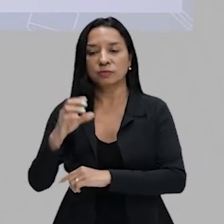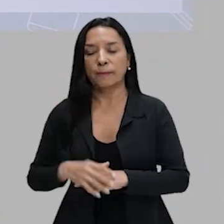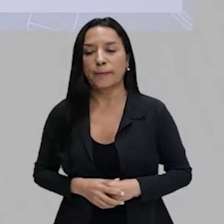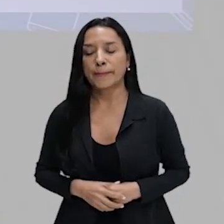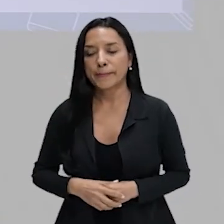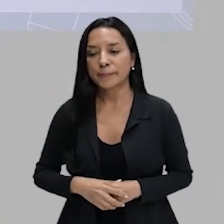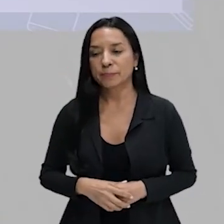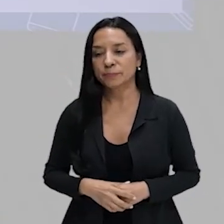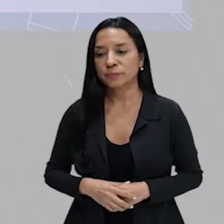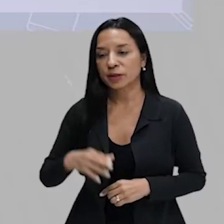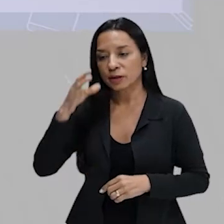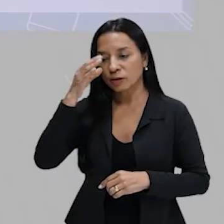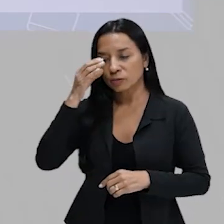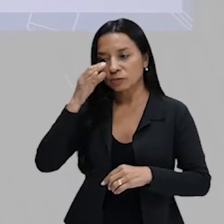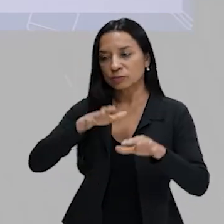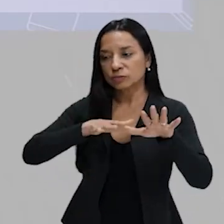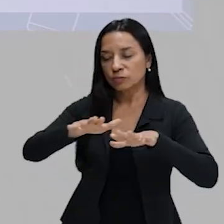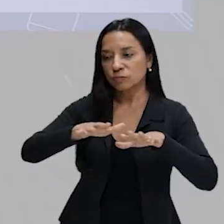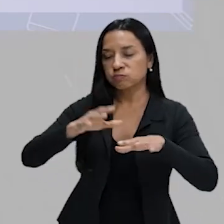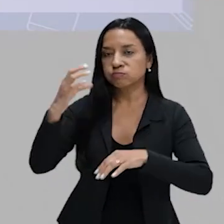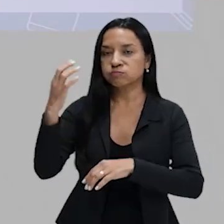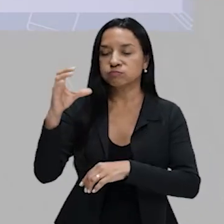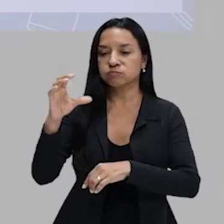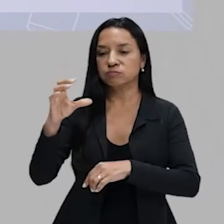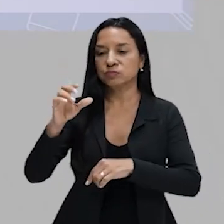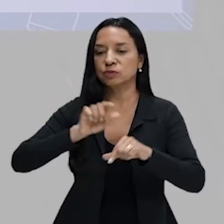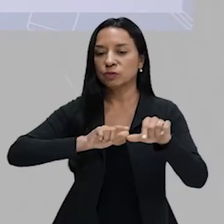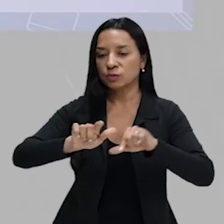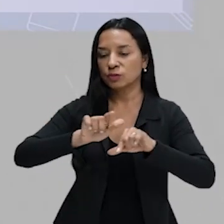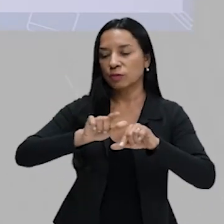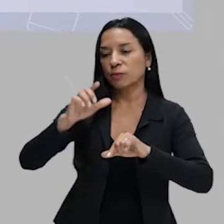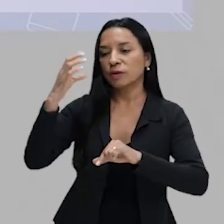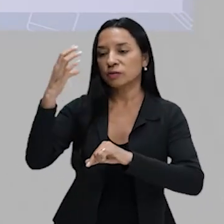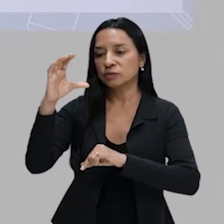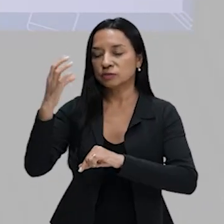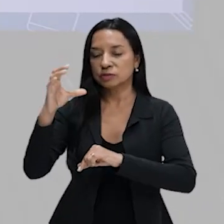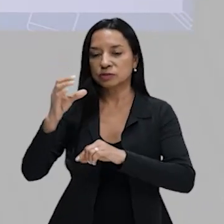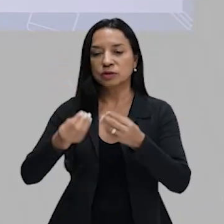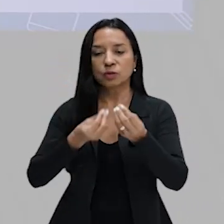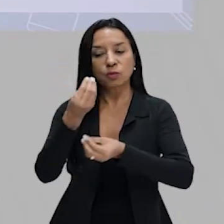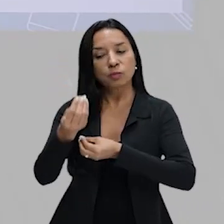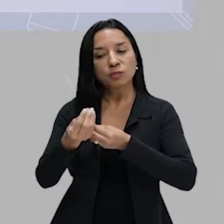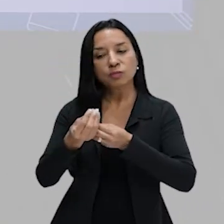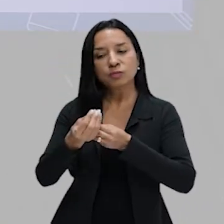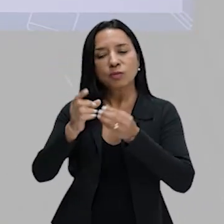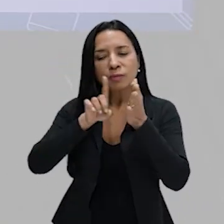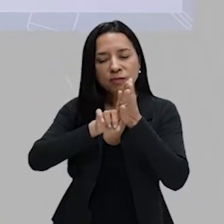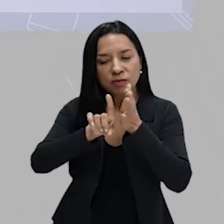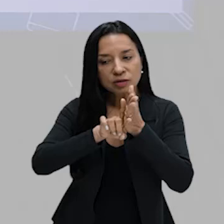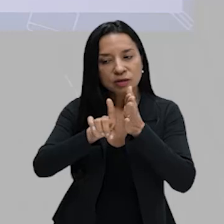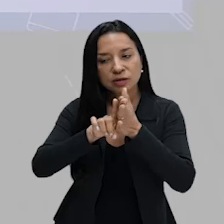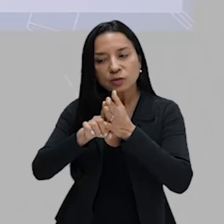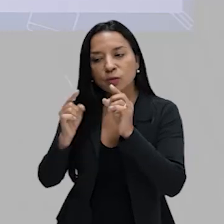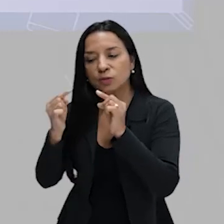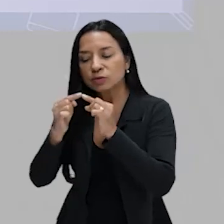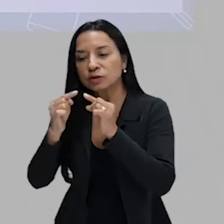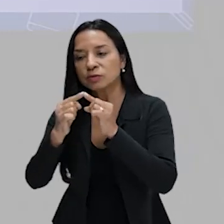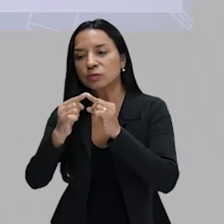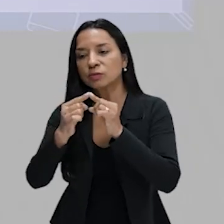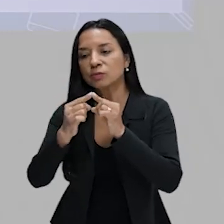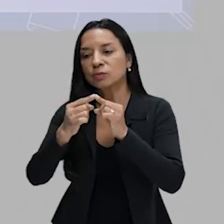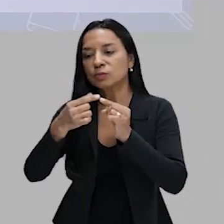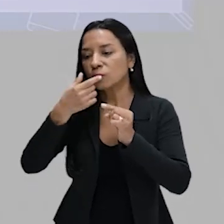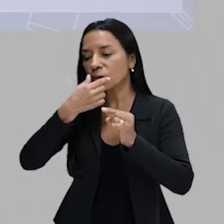Então, a curiosidade é o que move a ciência. O trabalho de um cientista é como de um detetive, segundo Albert